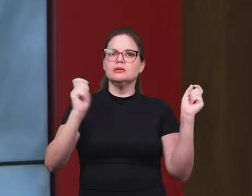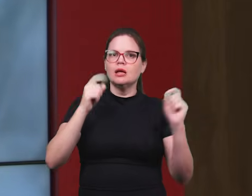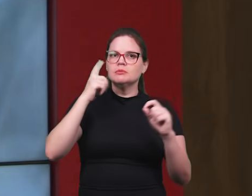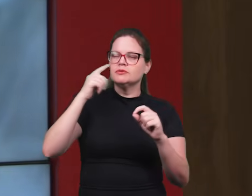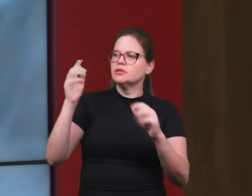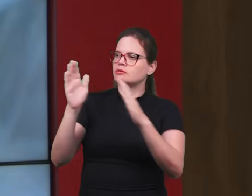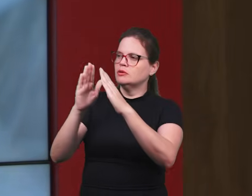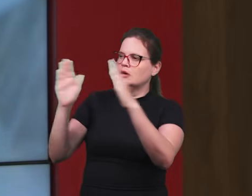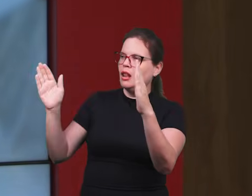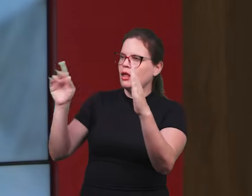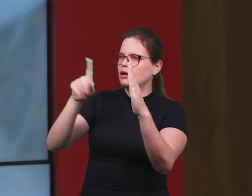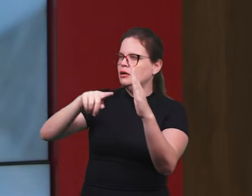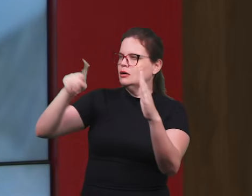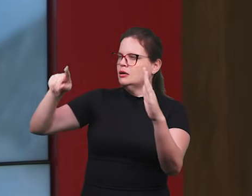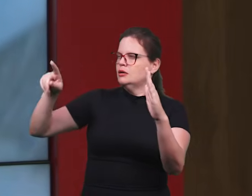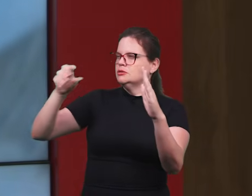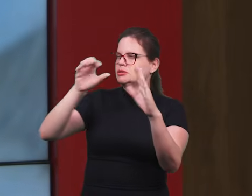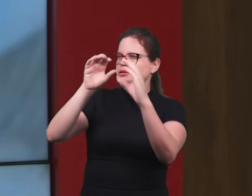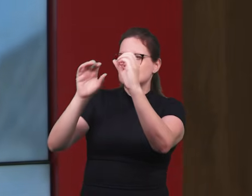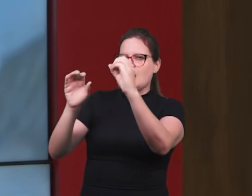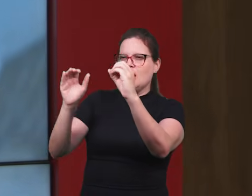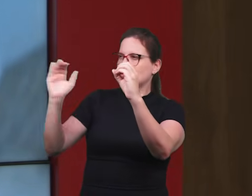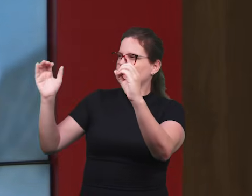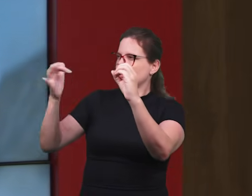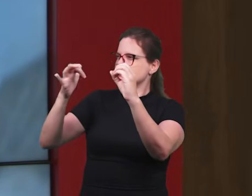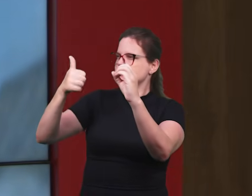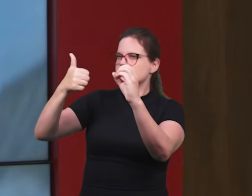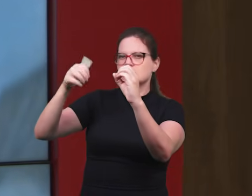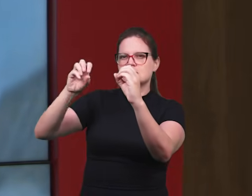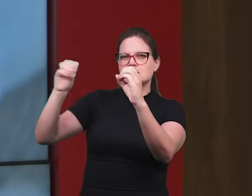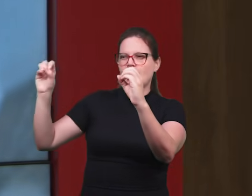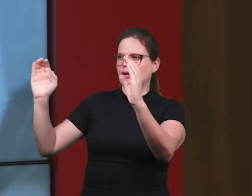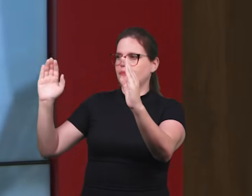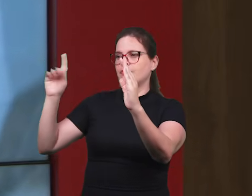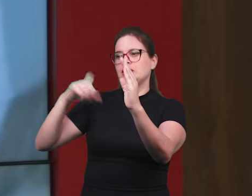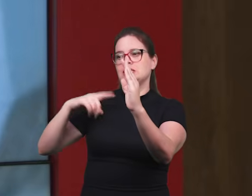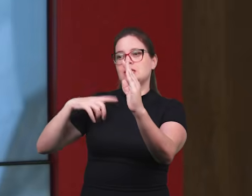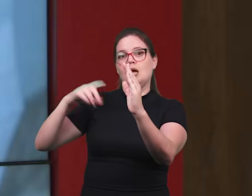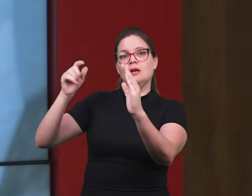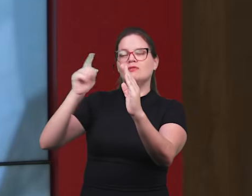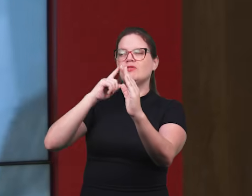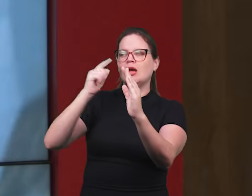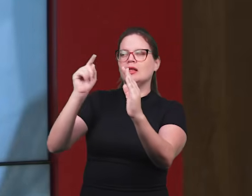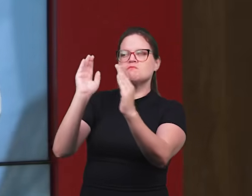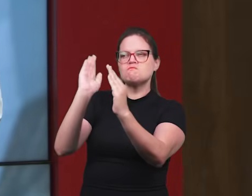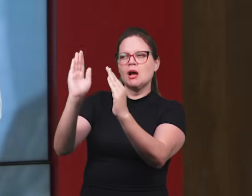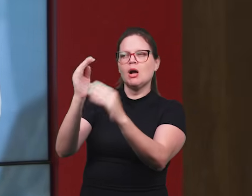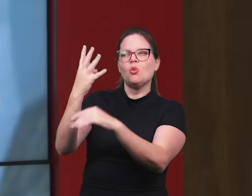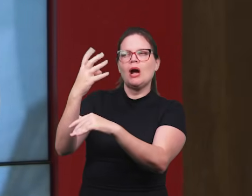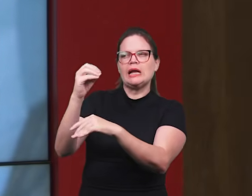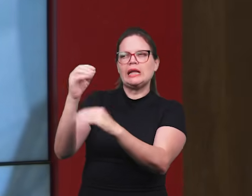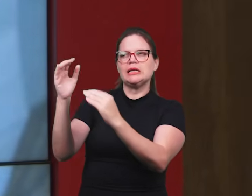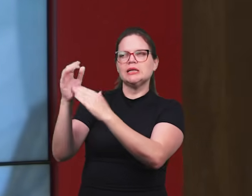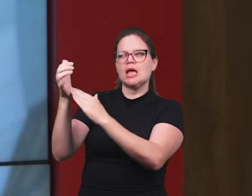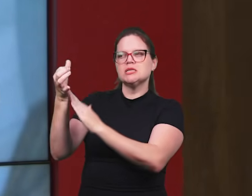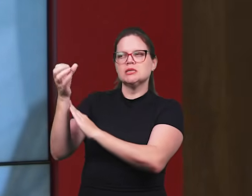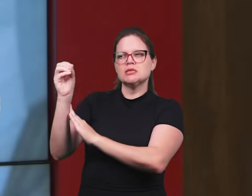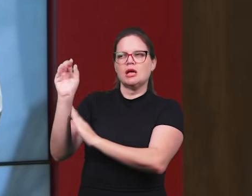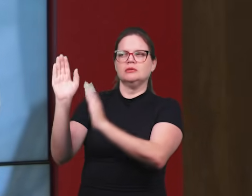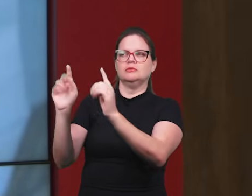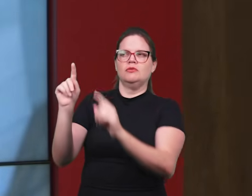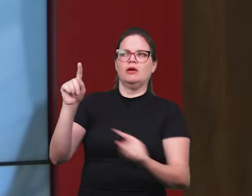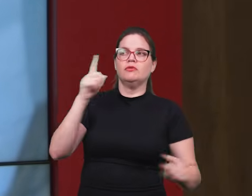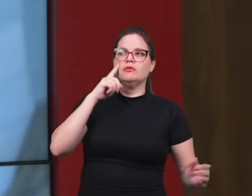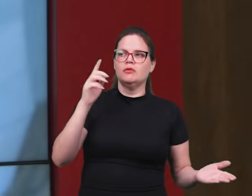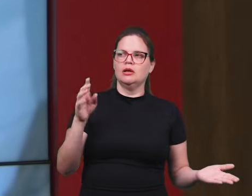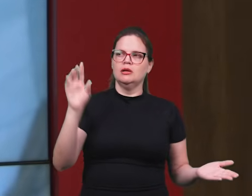a 100, o ideal é você deixar de 40 a 60, você vai avaliando, você aumenta a dose de anestésico, hoje a anestesia titulada, uma